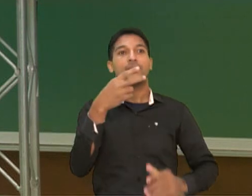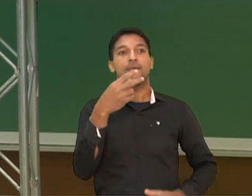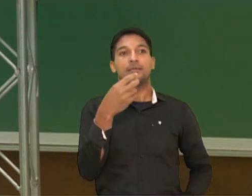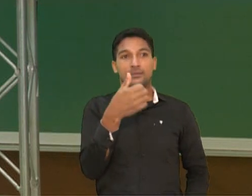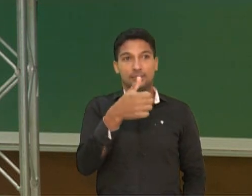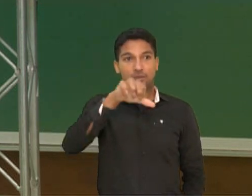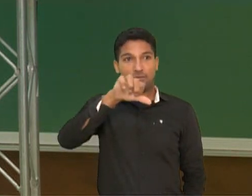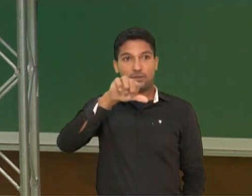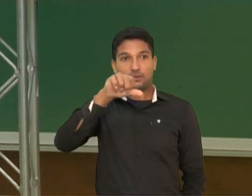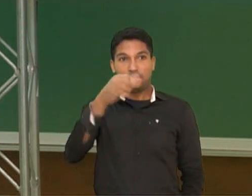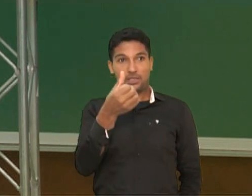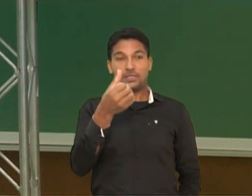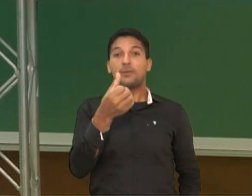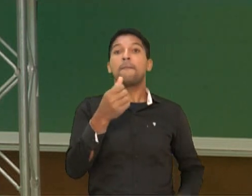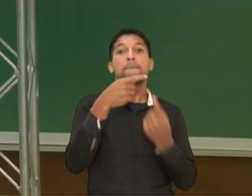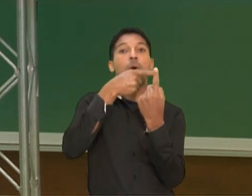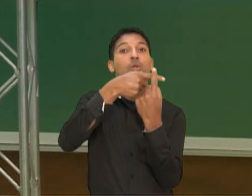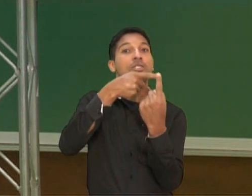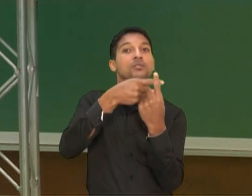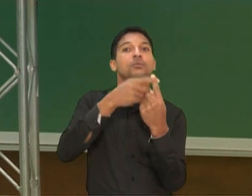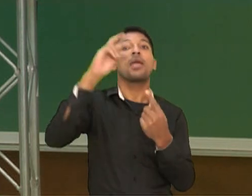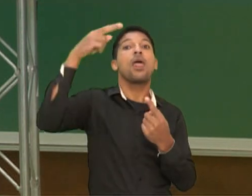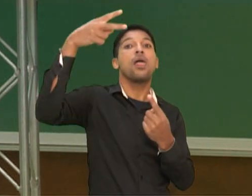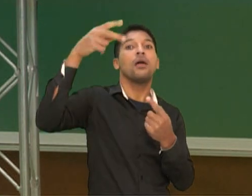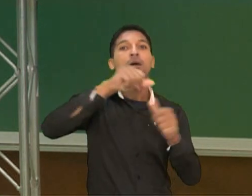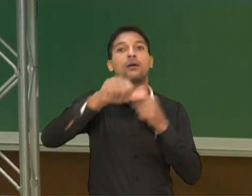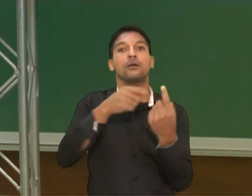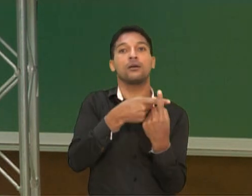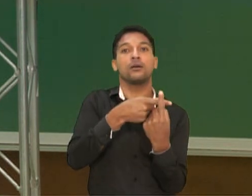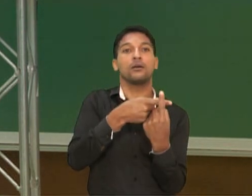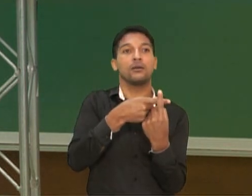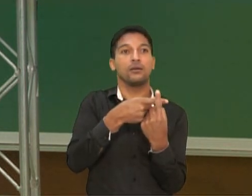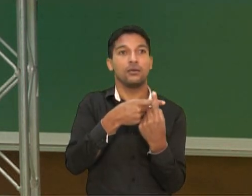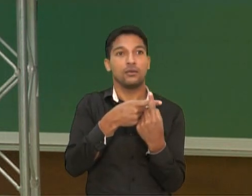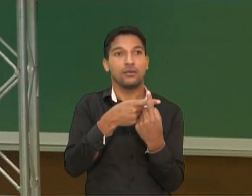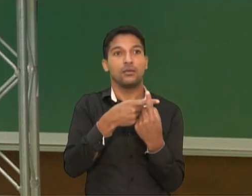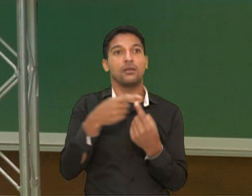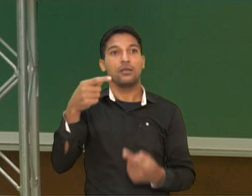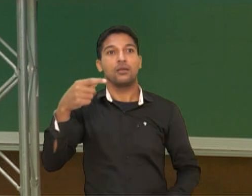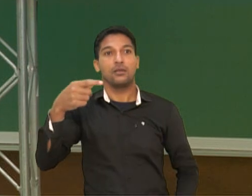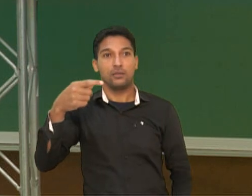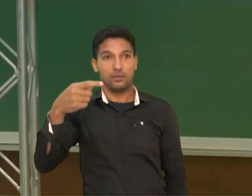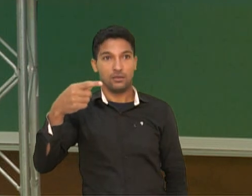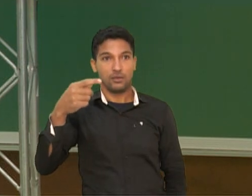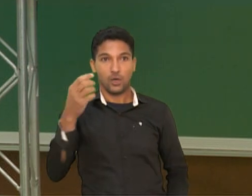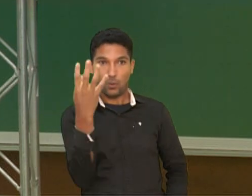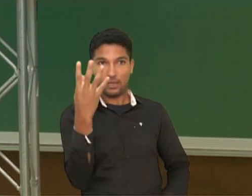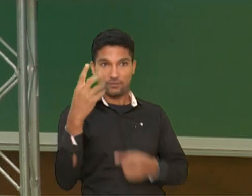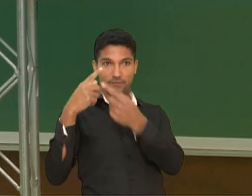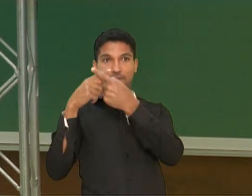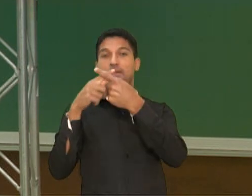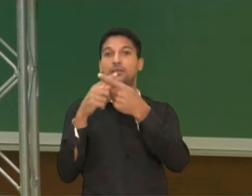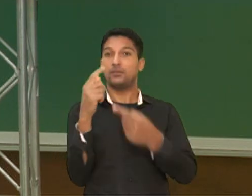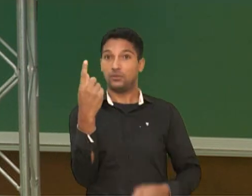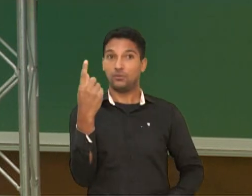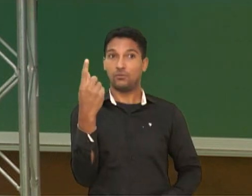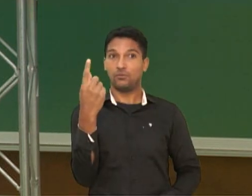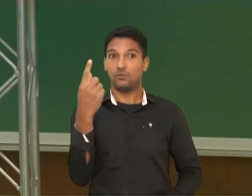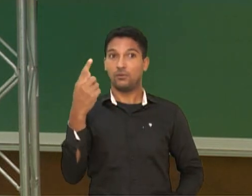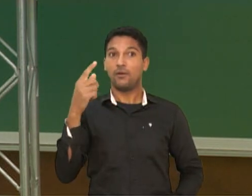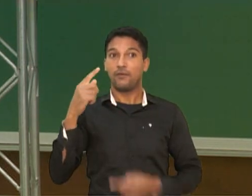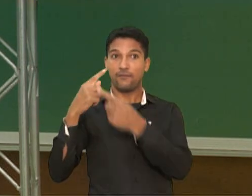sempre positivo. Menos 4 vezes 1 vezes 50, 200. Então, 196 menos 200